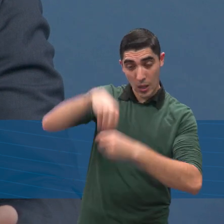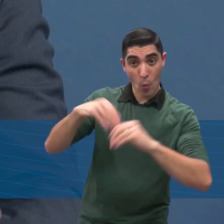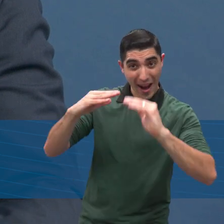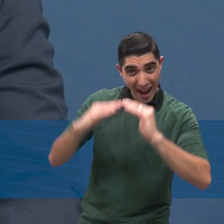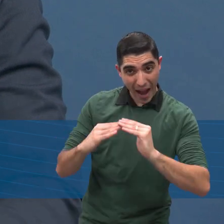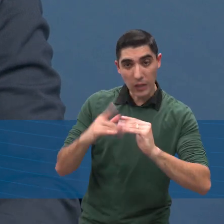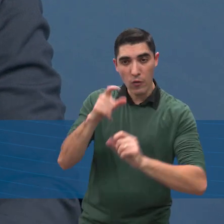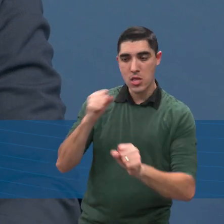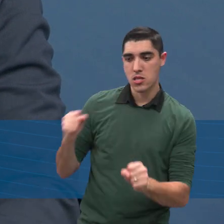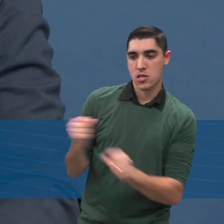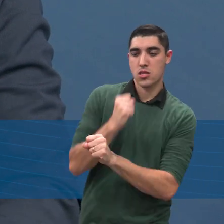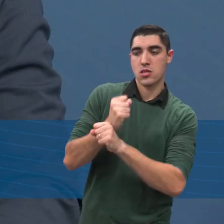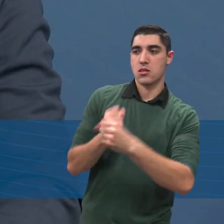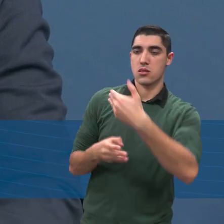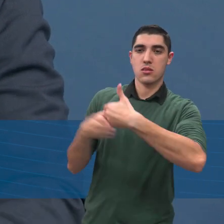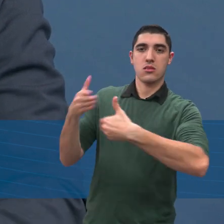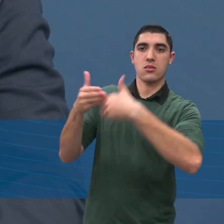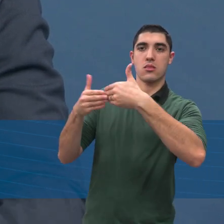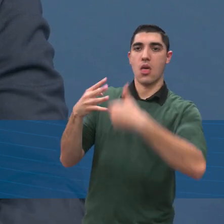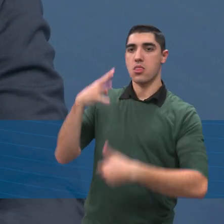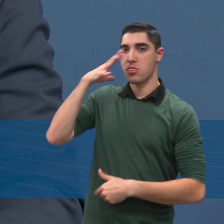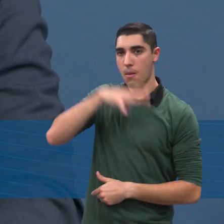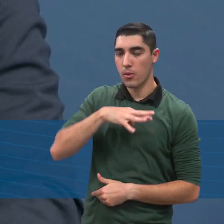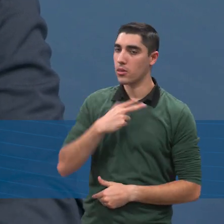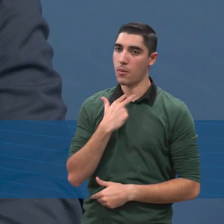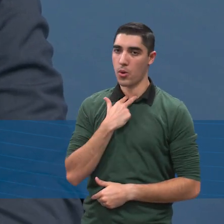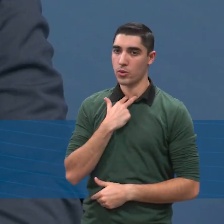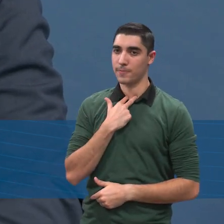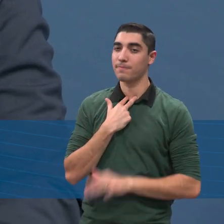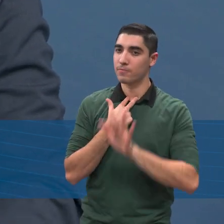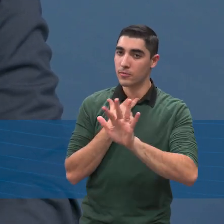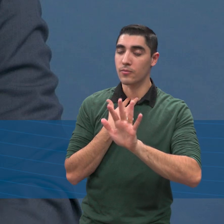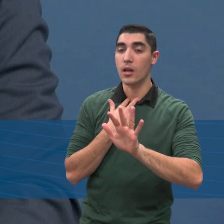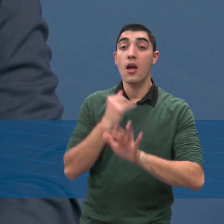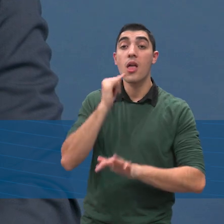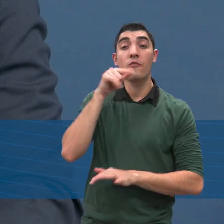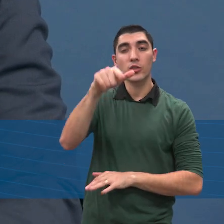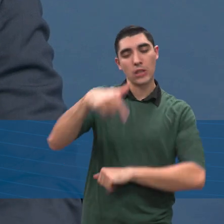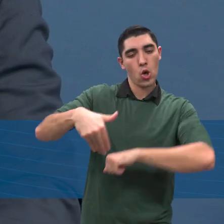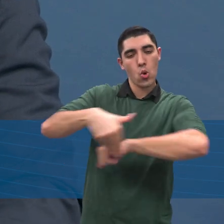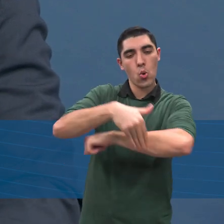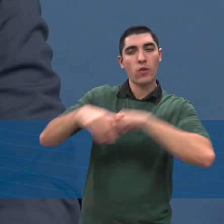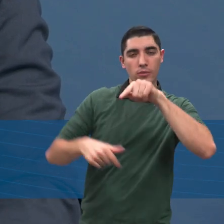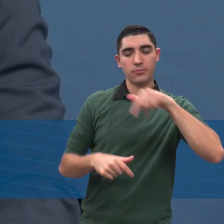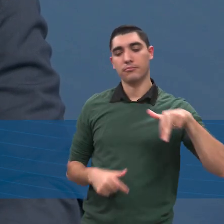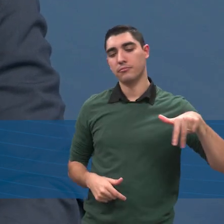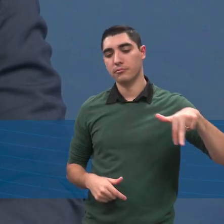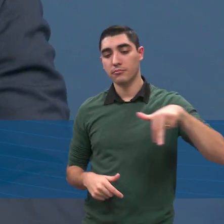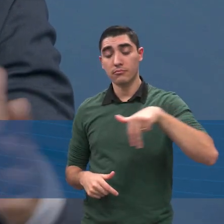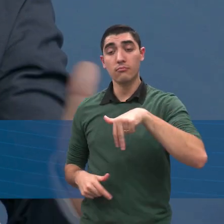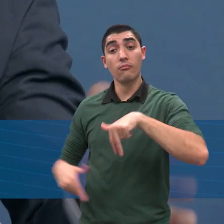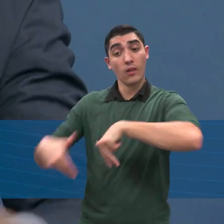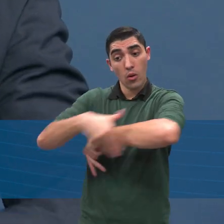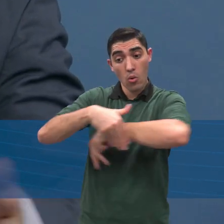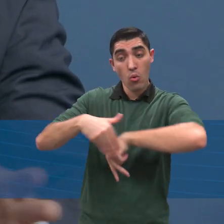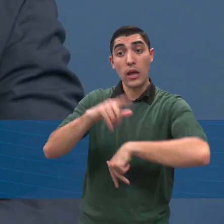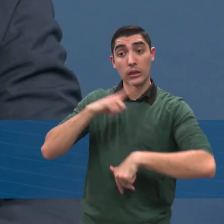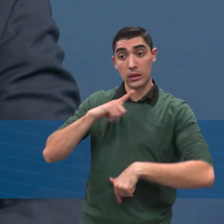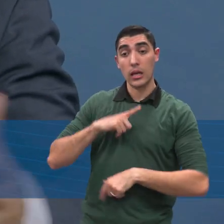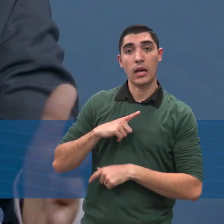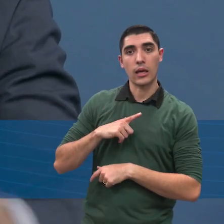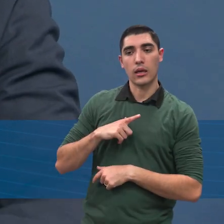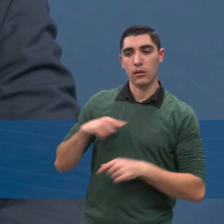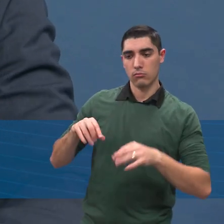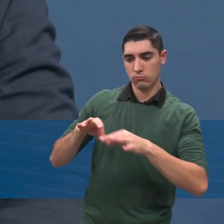casa. Então, daí o que acontece? Qual é o primeiro efeito? Se você está na rua e a rua tem